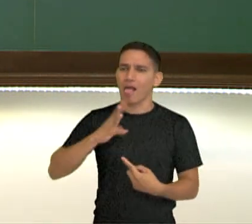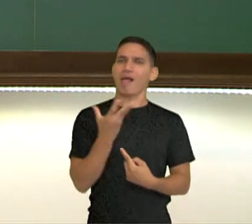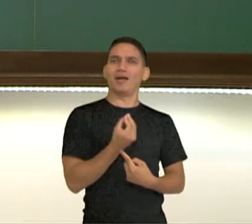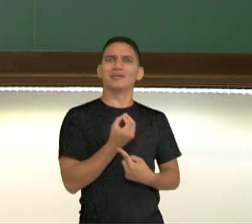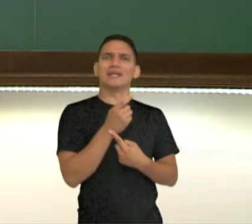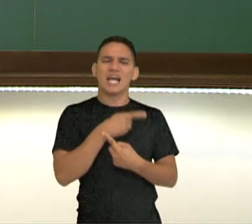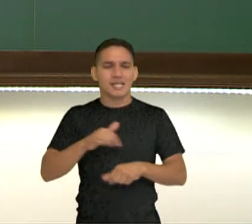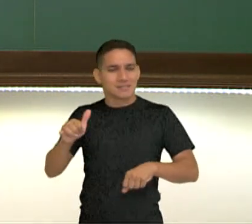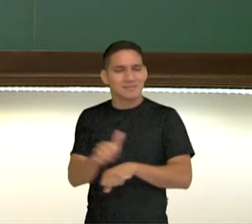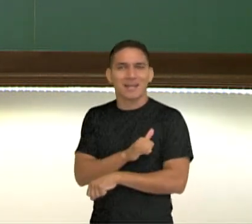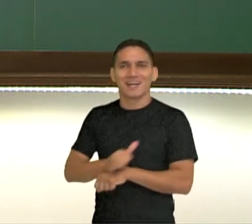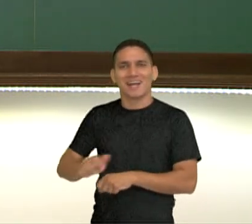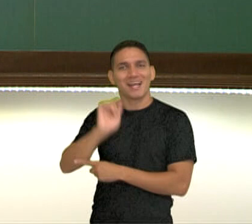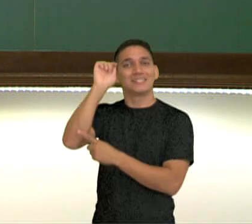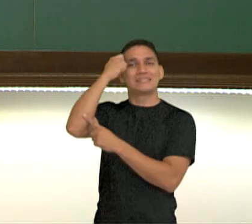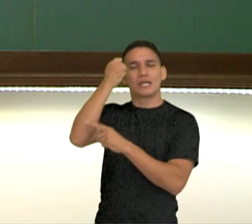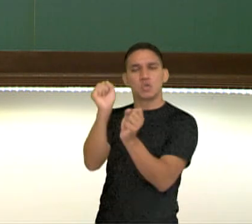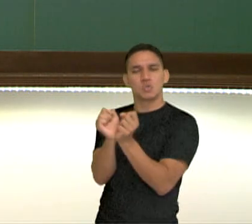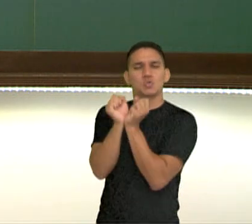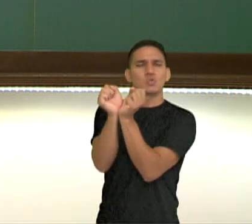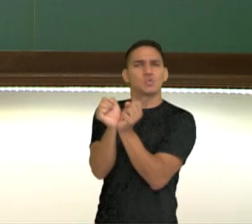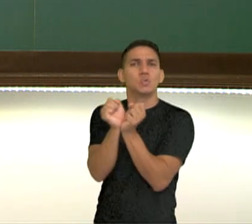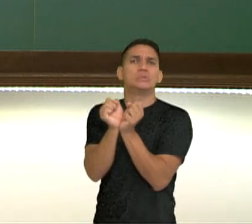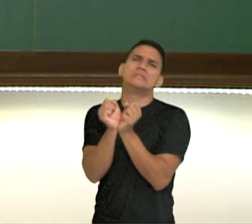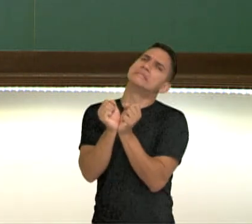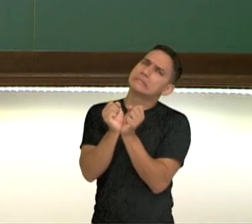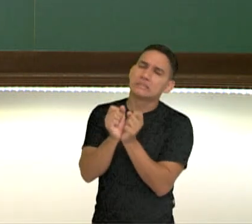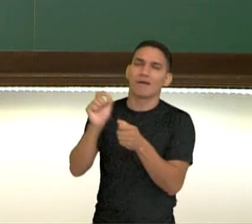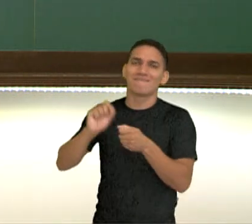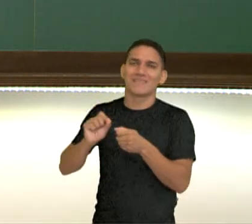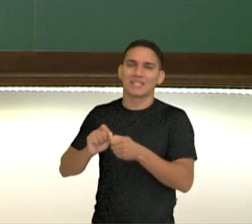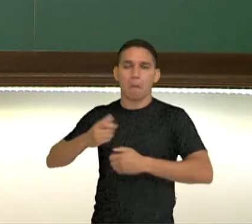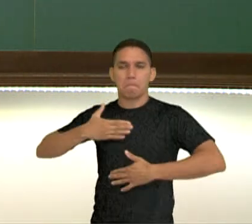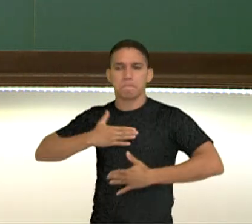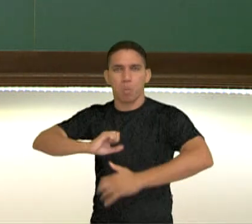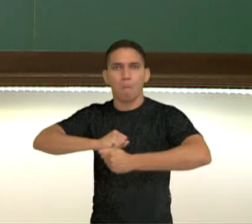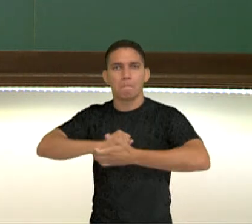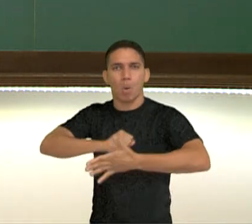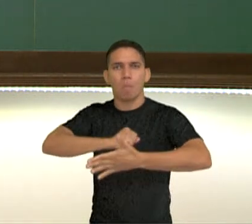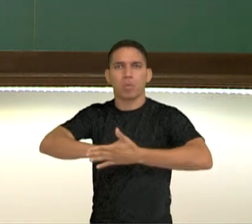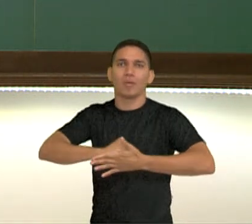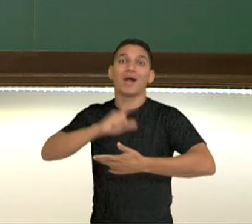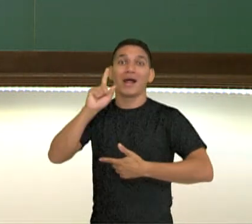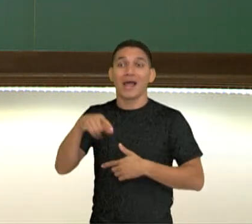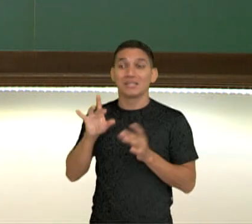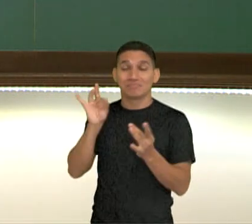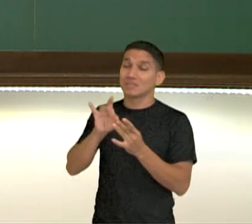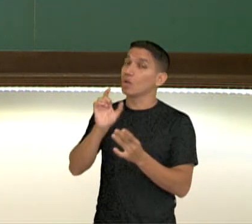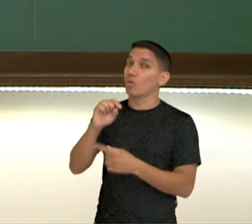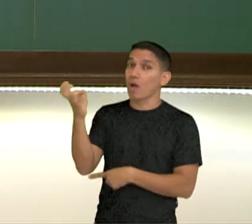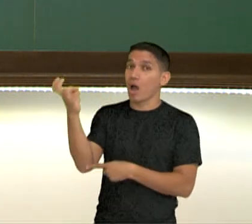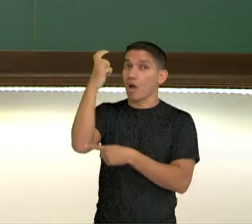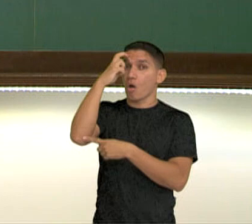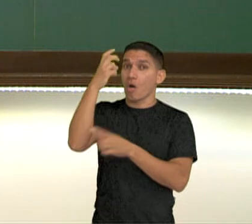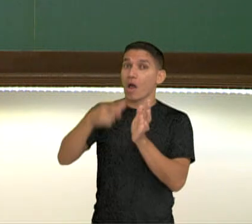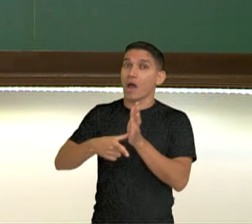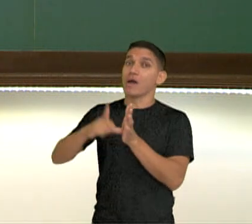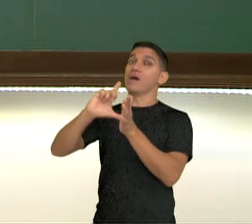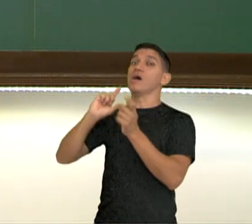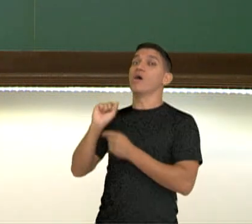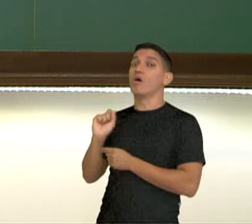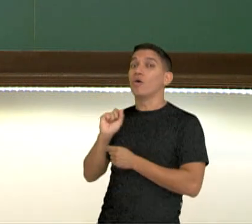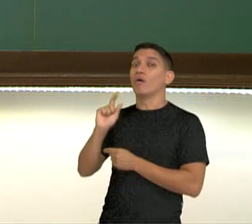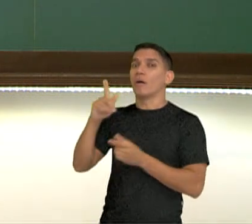Refúgio para os negros escravizados e aqui especificamente estamos falando de uma cultura que advém da a